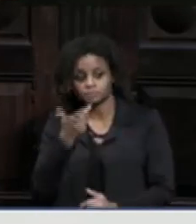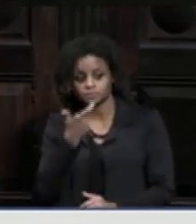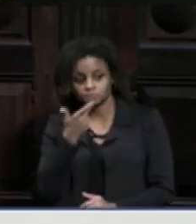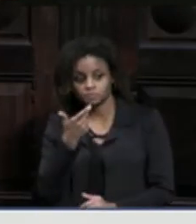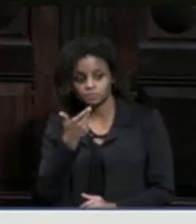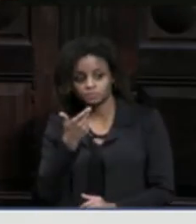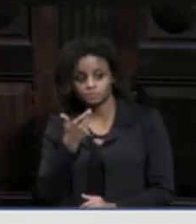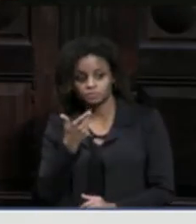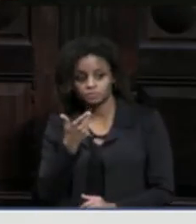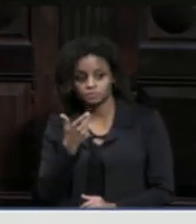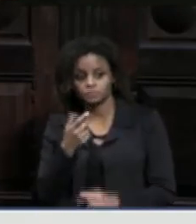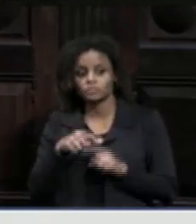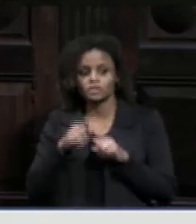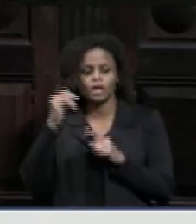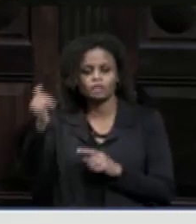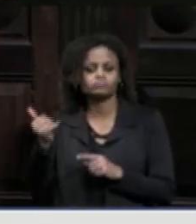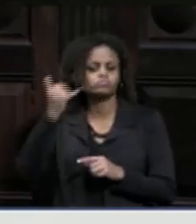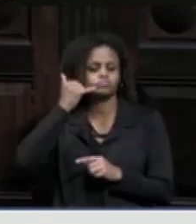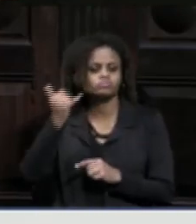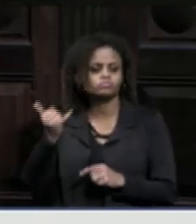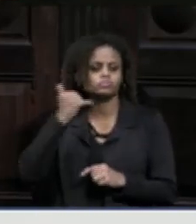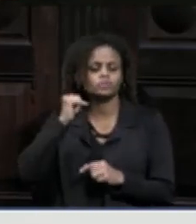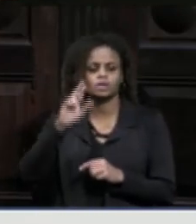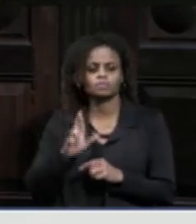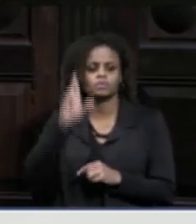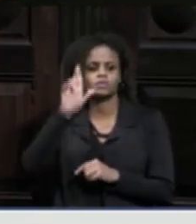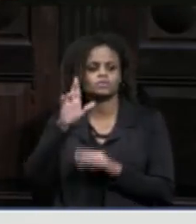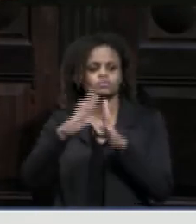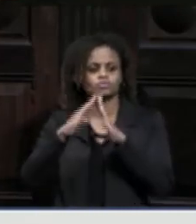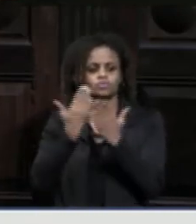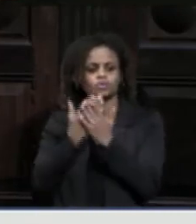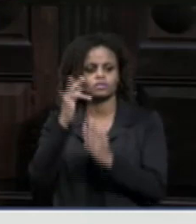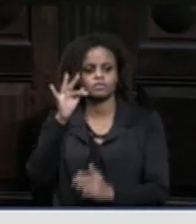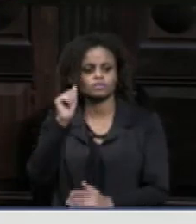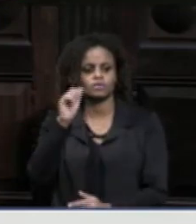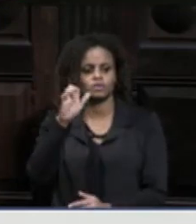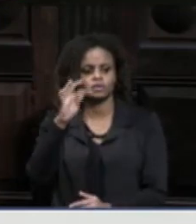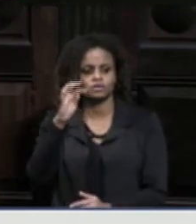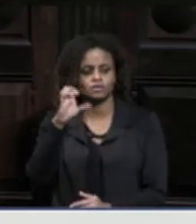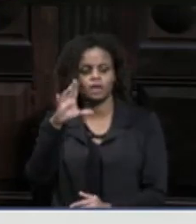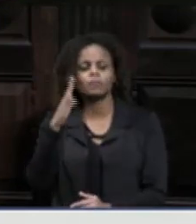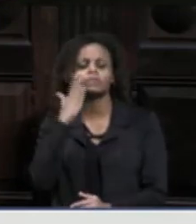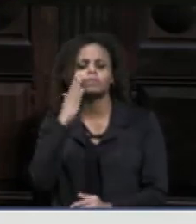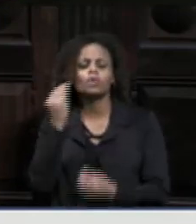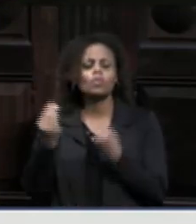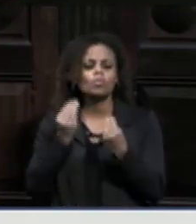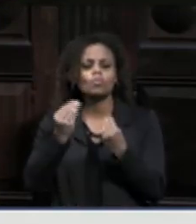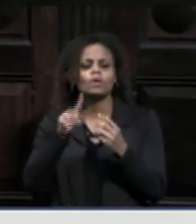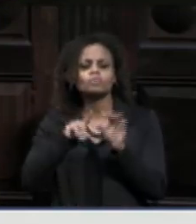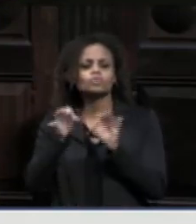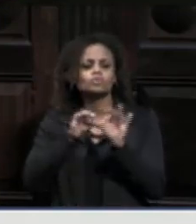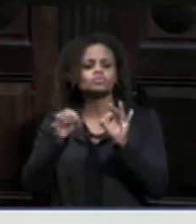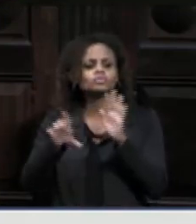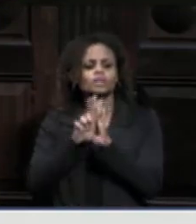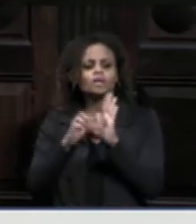tinha recebido telefonemas de lideranças da FAETEC para saber se o projeto realmente ficaria em pauta, e eu remeti a Vossa